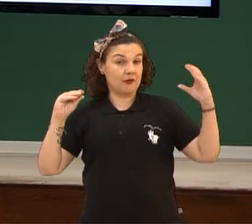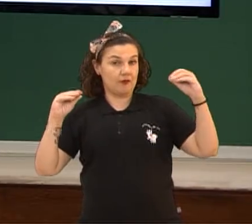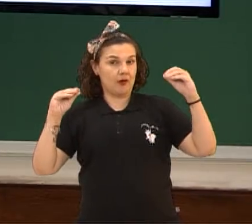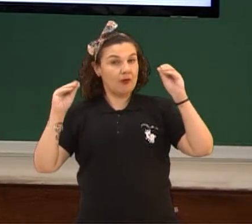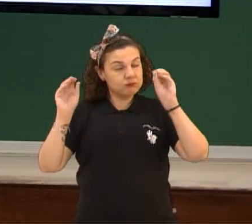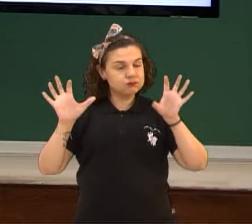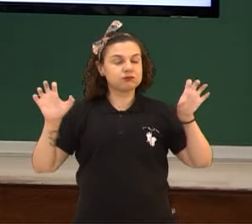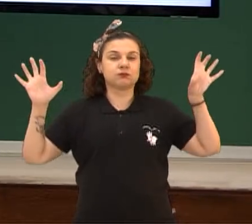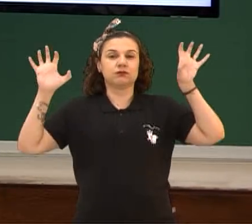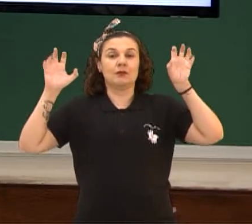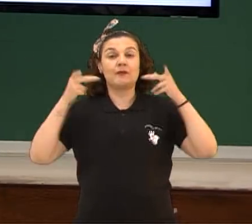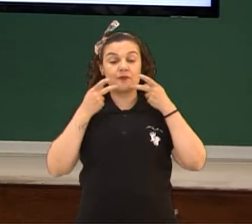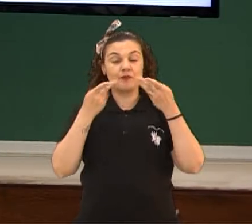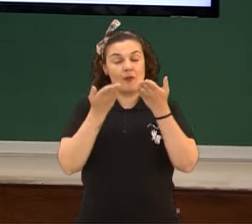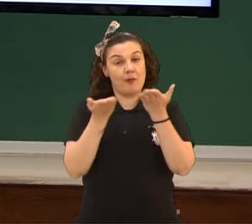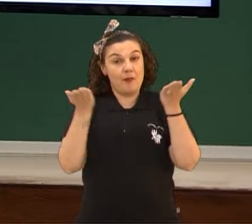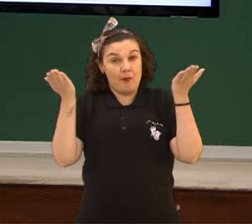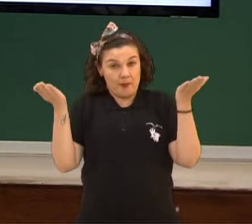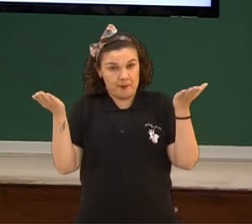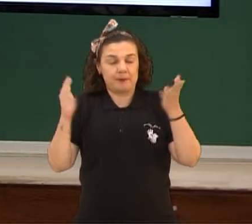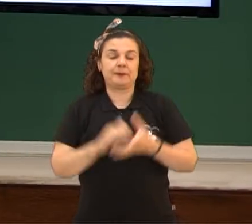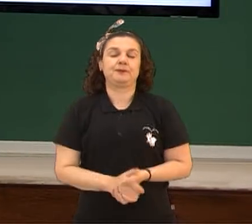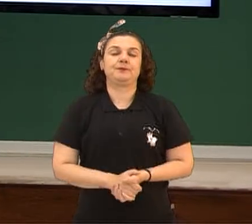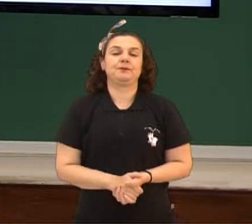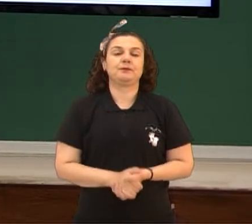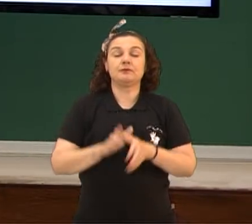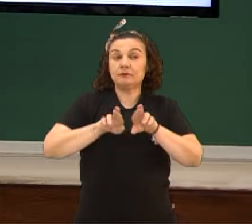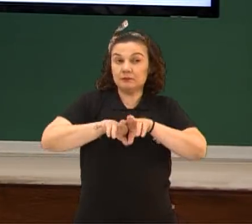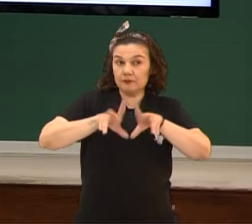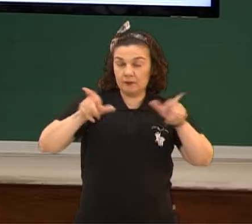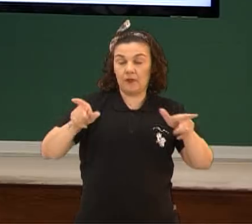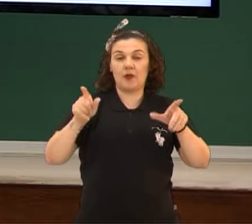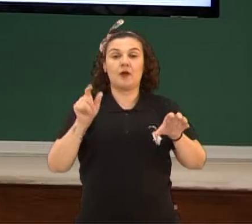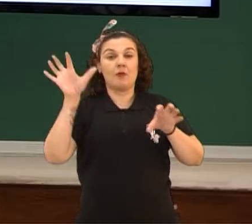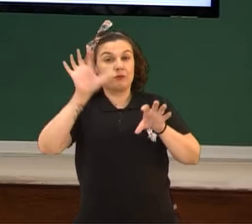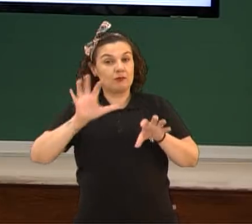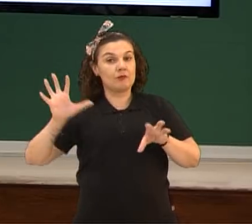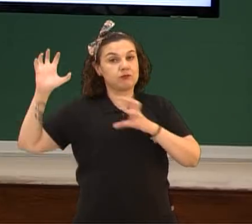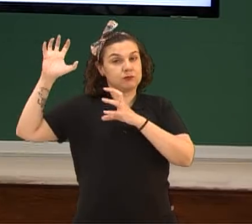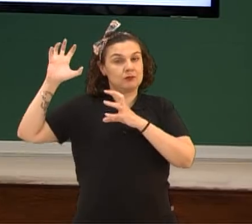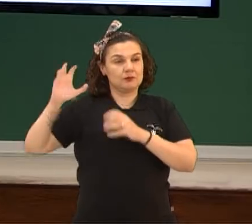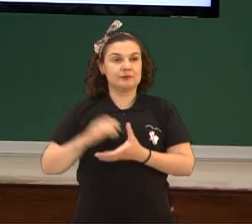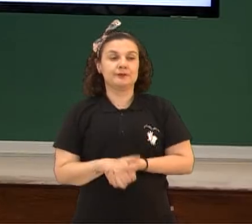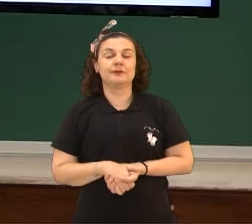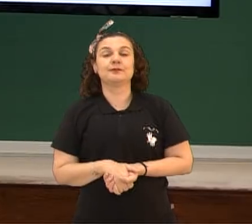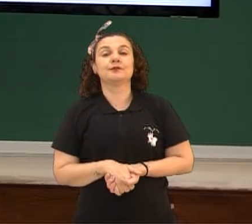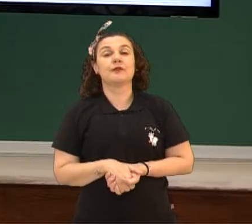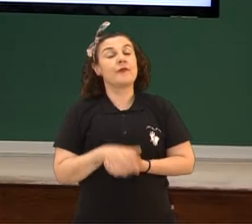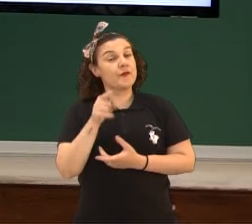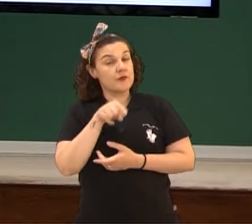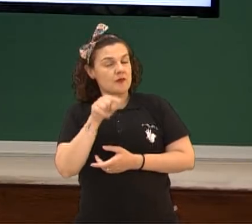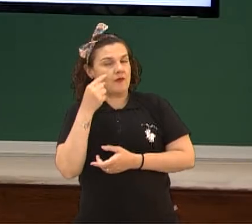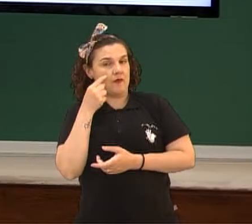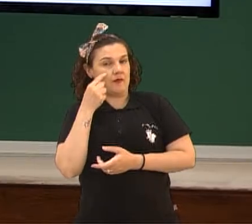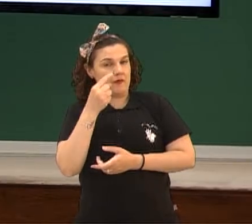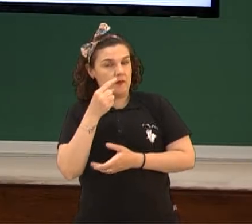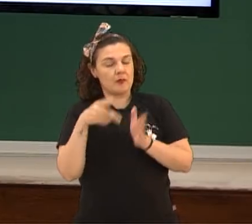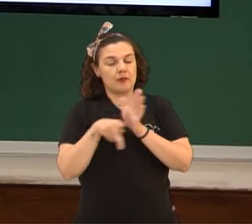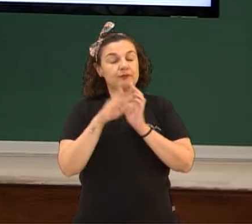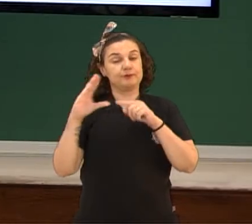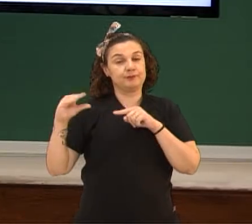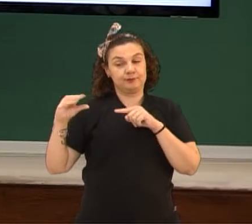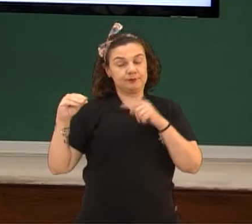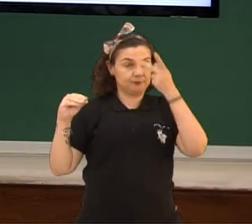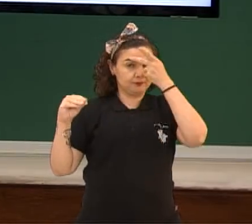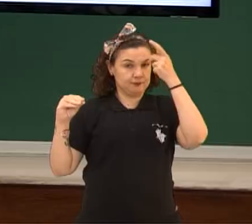que está sendo retratada, né, pode ser utilizado vários tipos diferentes de balões. Esses balões são colocados para representar a fala